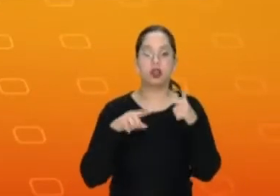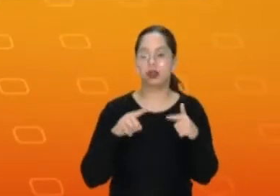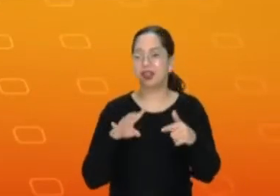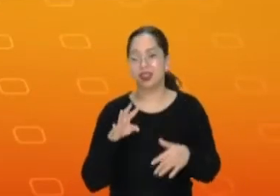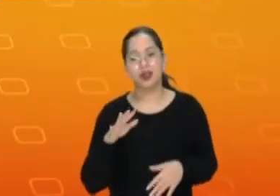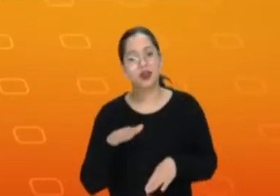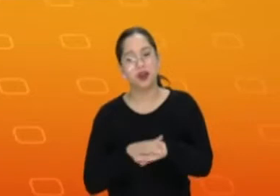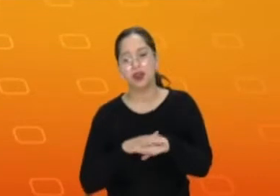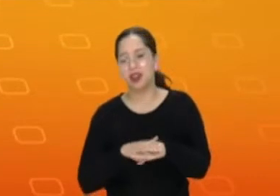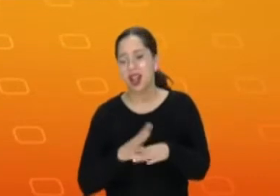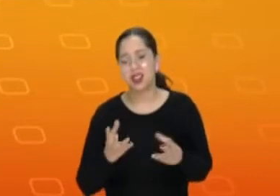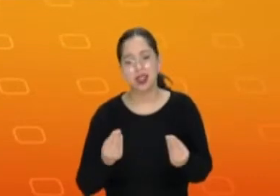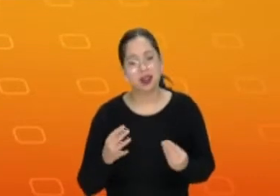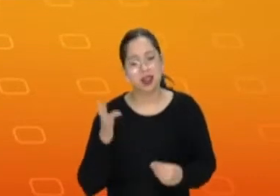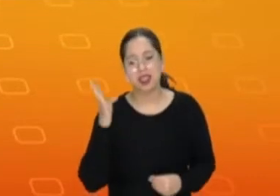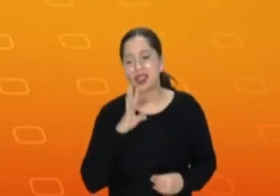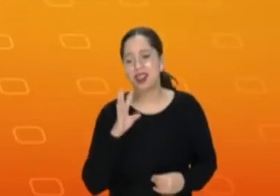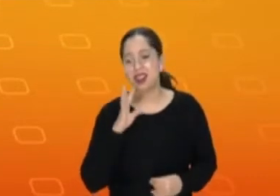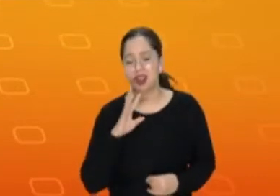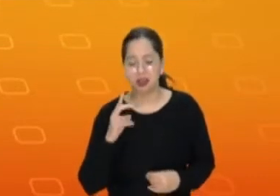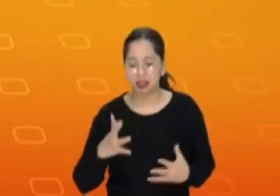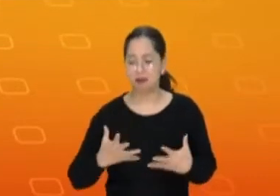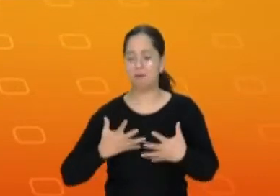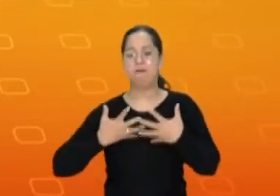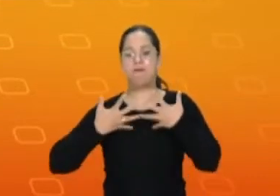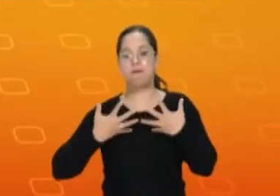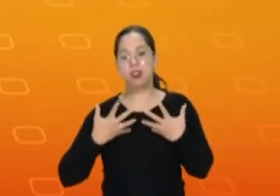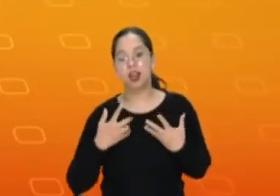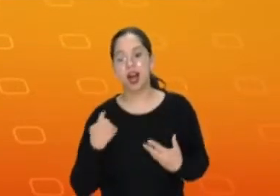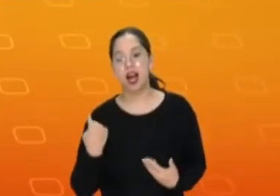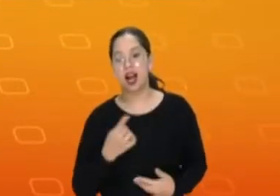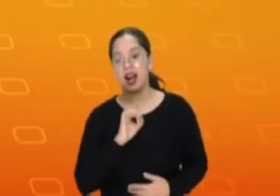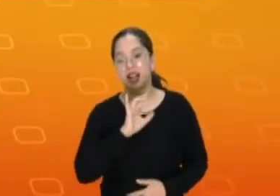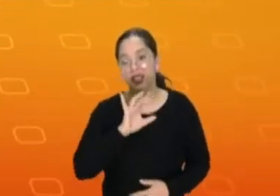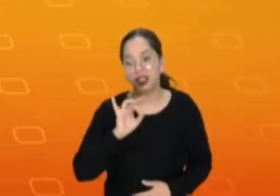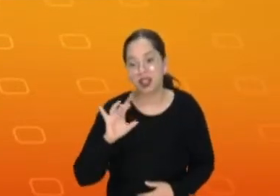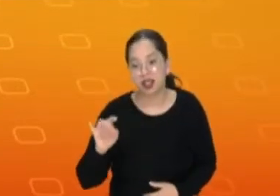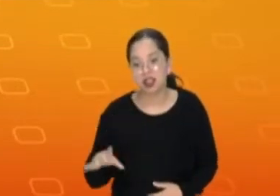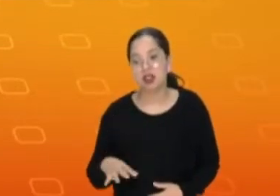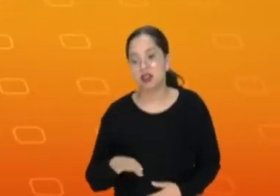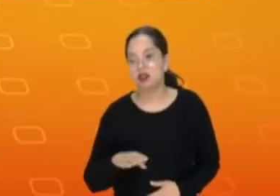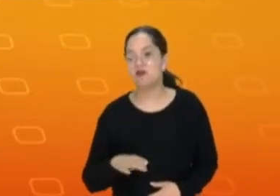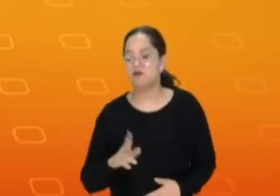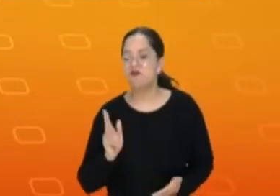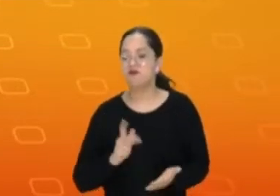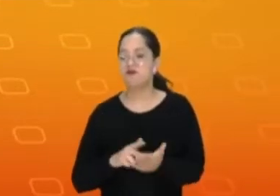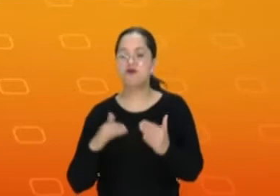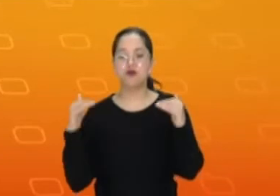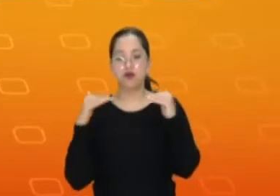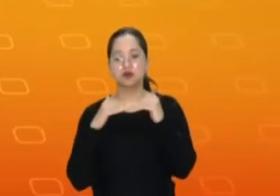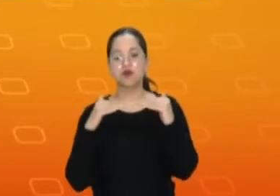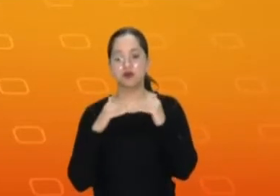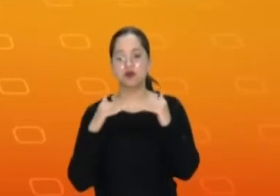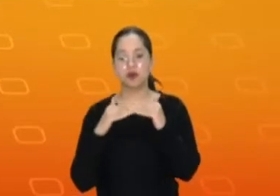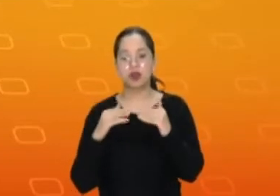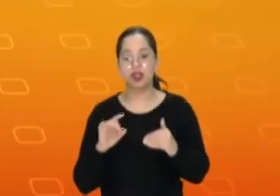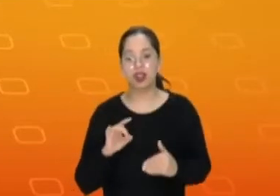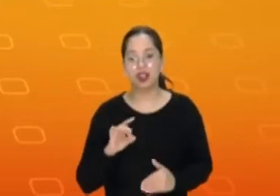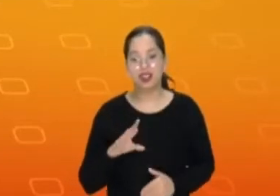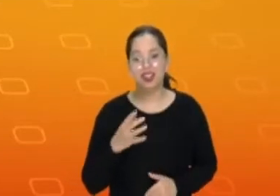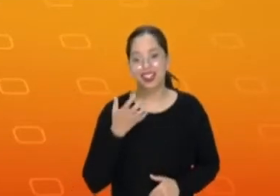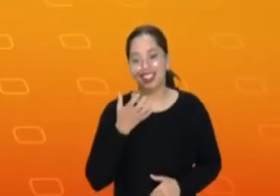porque isso aqui provoca nós todos, né? Então, eu concordo plenamente, brinquei um pouquinho, só quis falar mesmo para você não